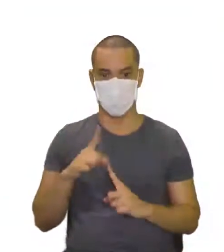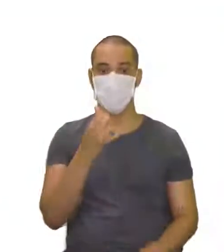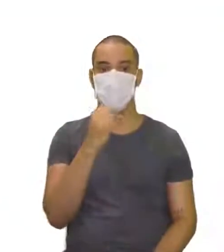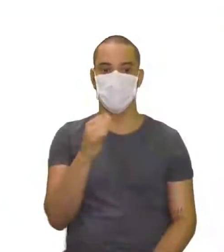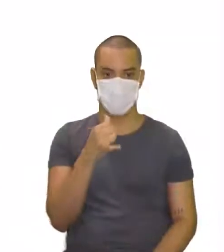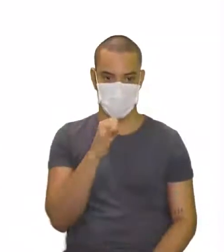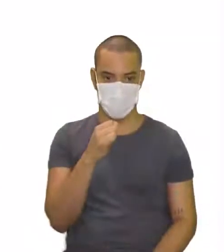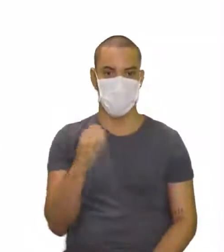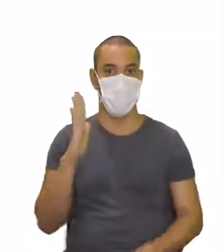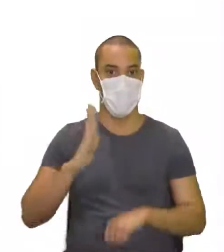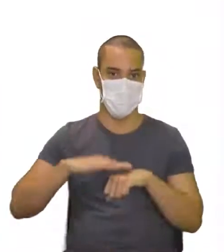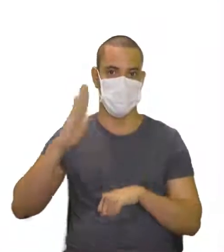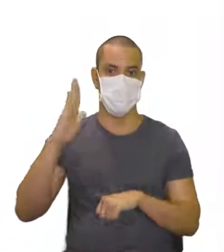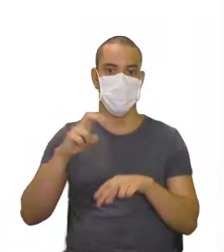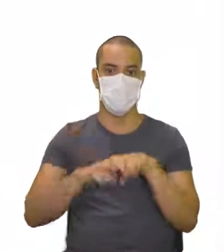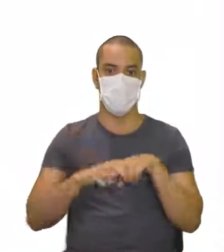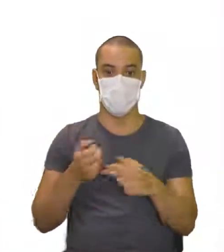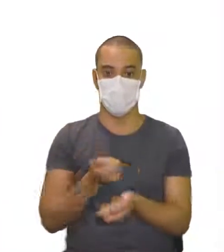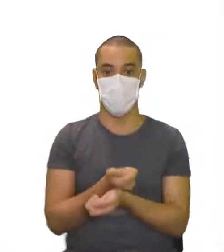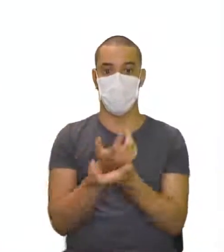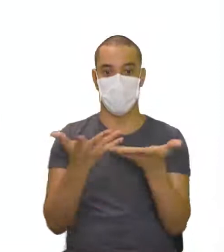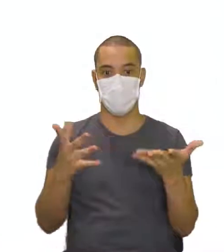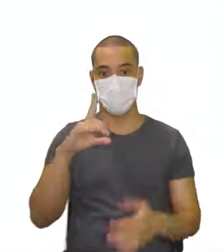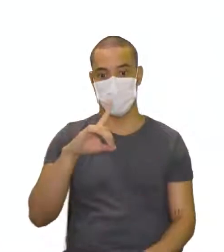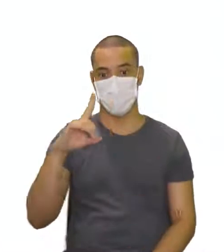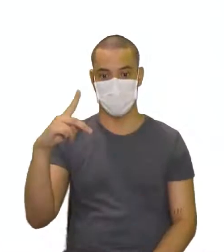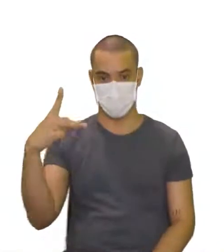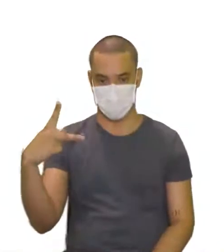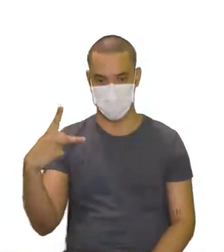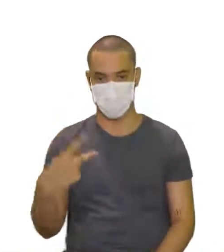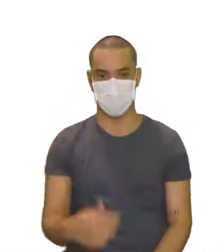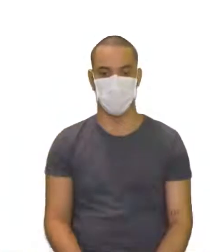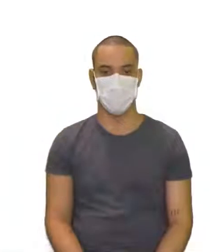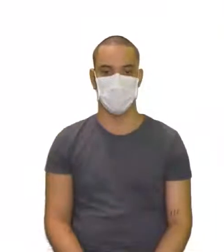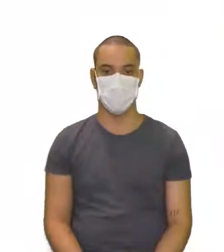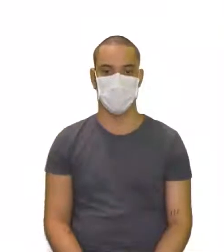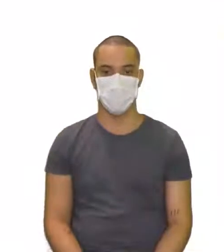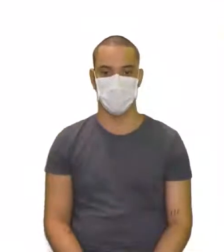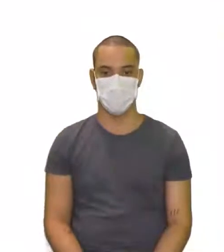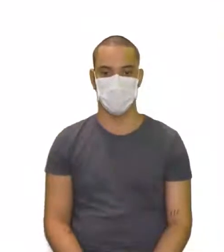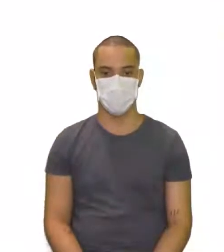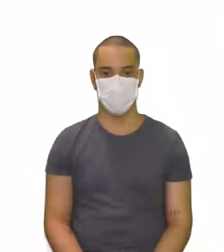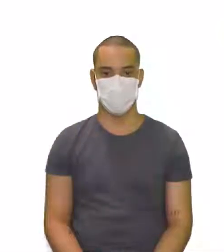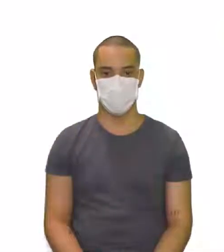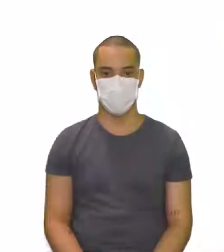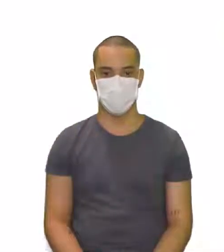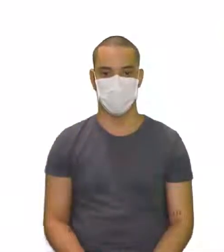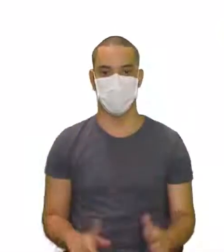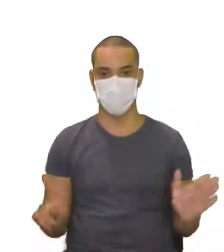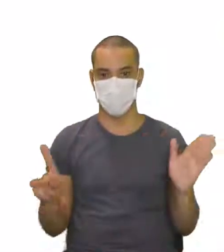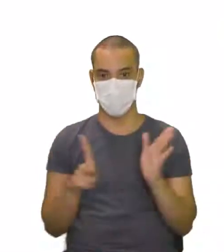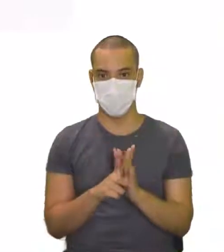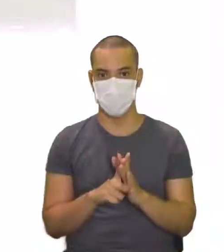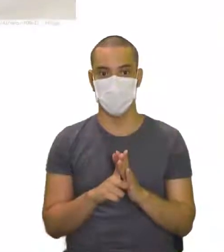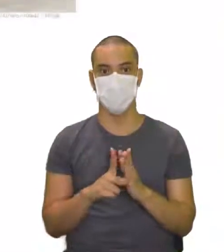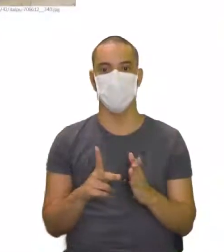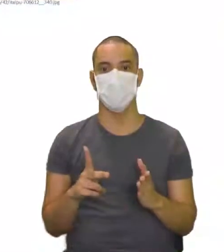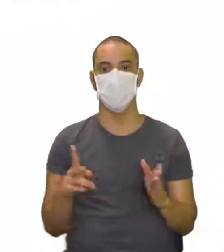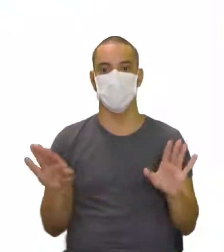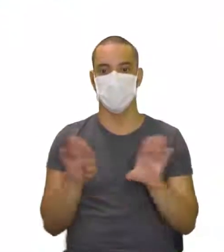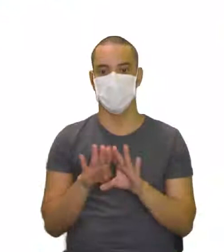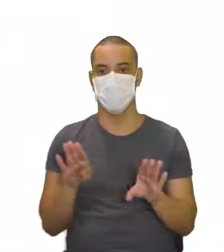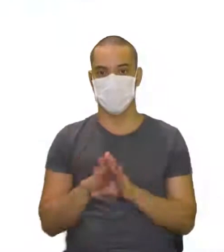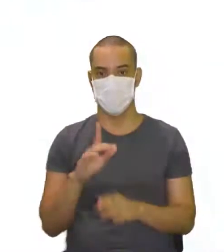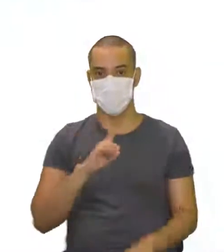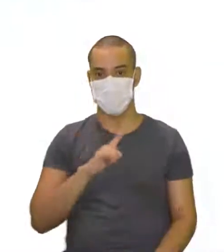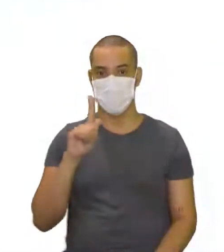energia elétrica, né? Então ele fornece aqui uma ddP total aqui para os nossos receptores, ok? E geralmente